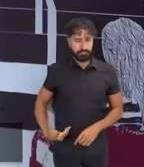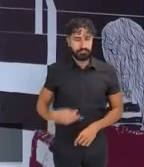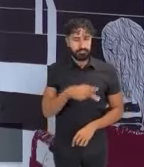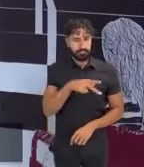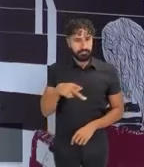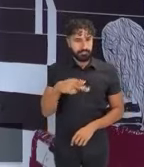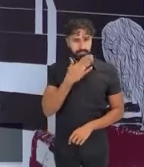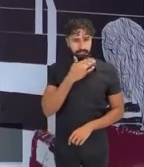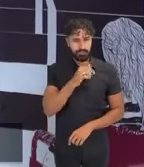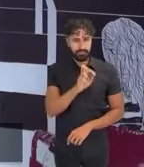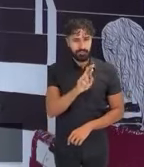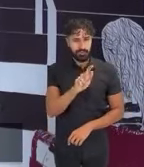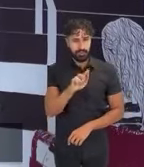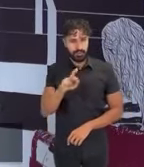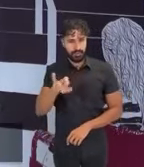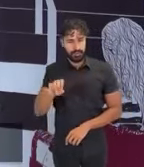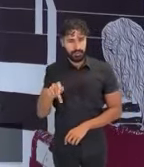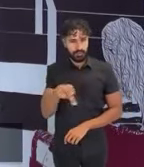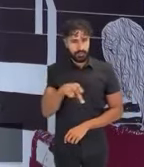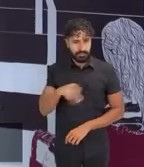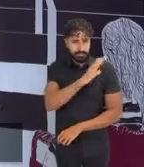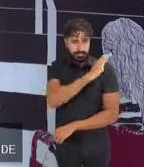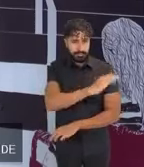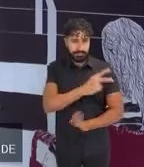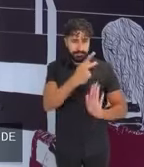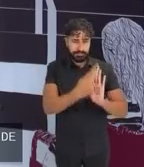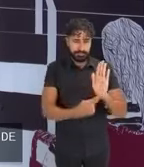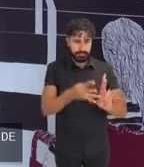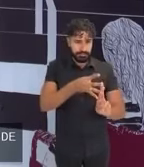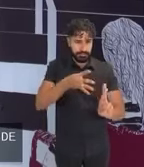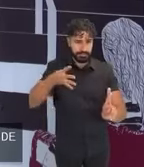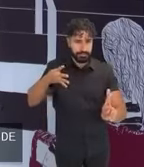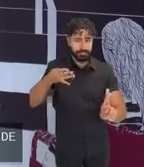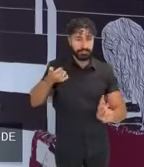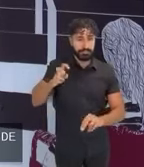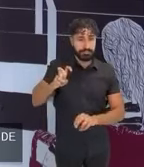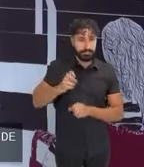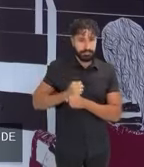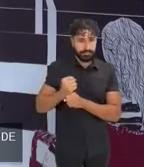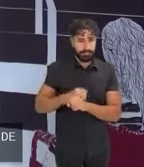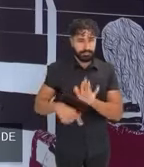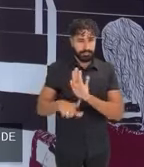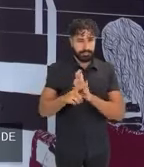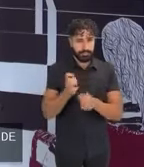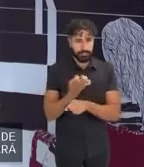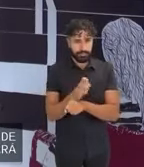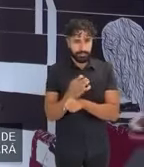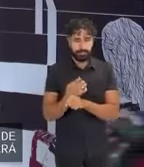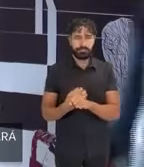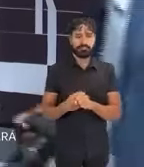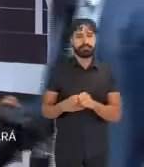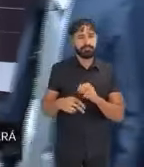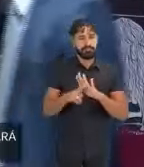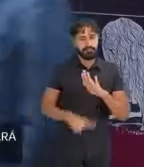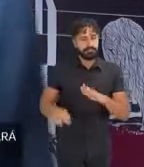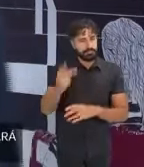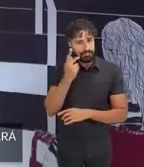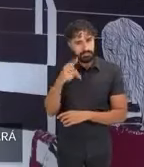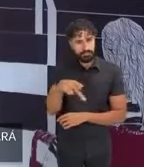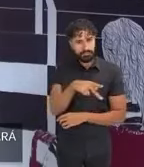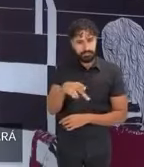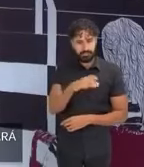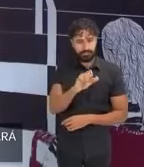Rogério, que é docente e coordenador do projeto de extensão 15 anos da Lei de Estágio da Universidade Federal do Ceará, e professora Carolina, que já